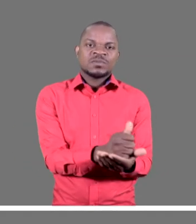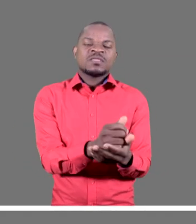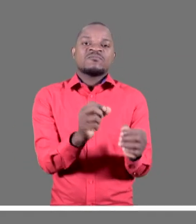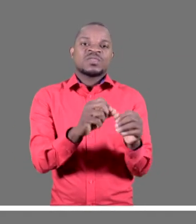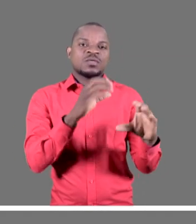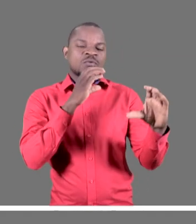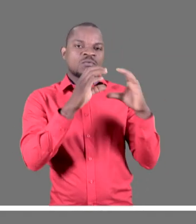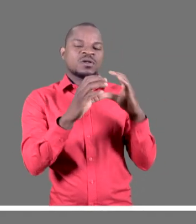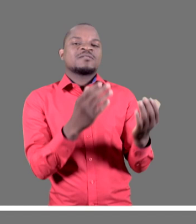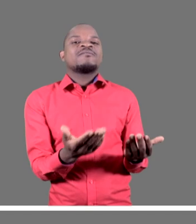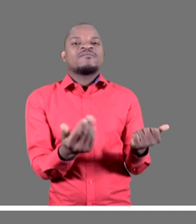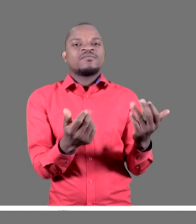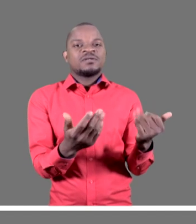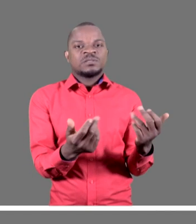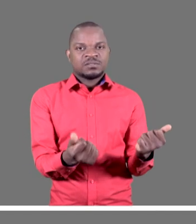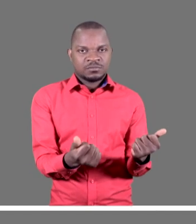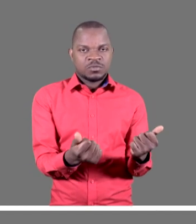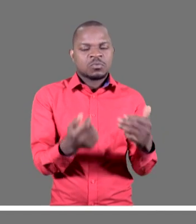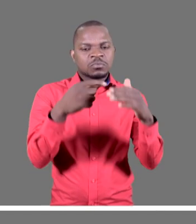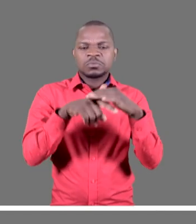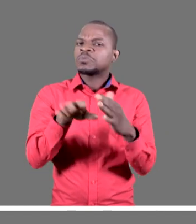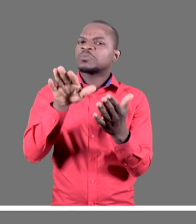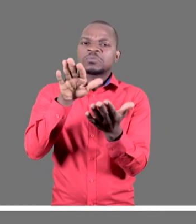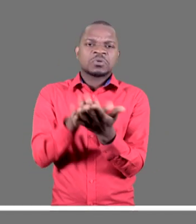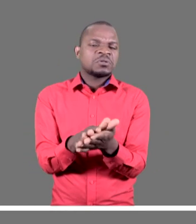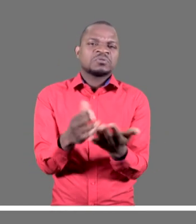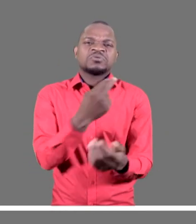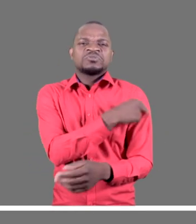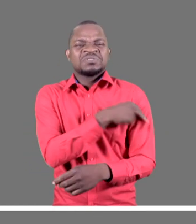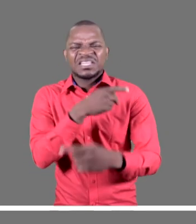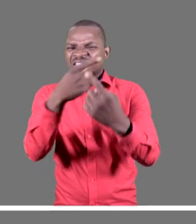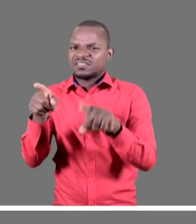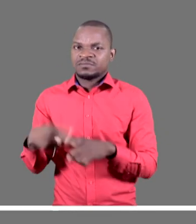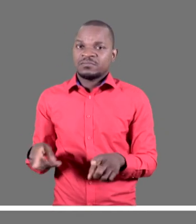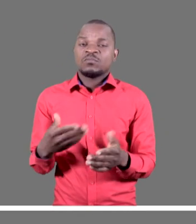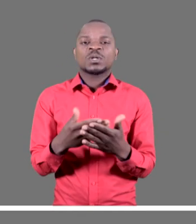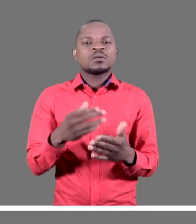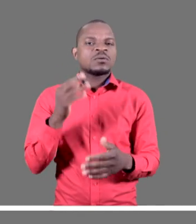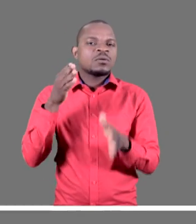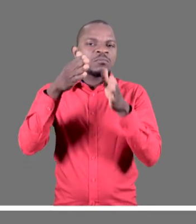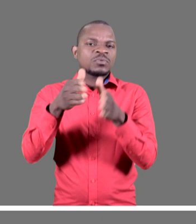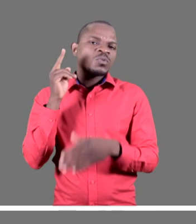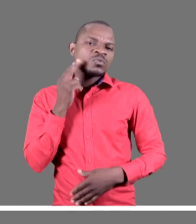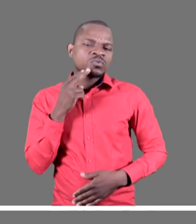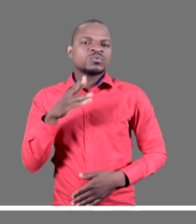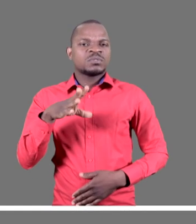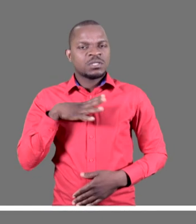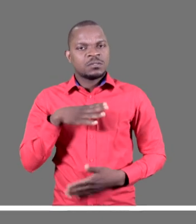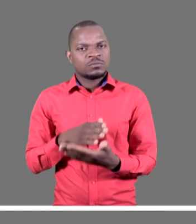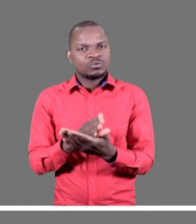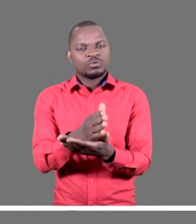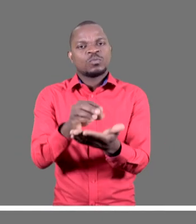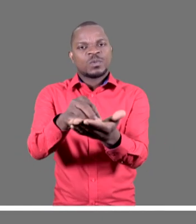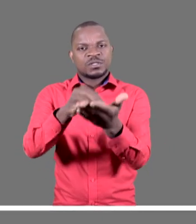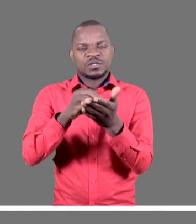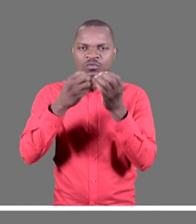comunicação mais acessível na busca de serviços públicos, qualquer que seja, porque o surdo tem o direito de informação. O